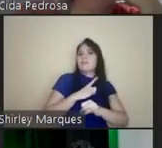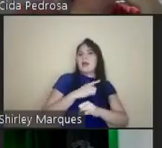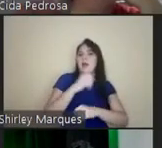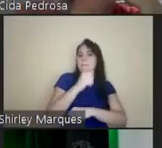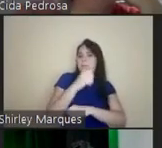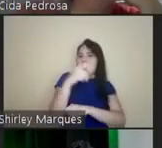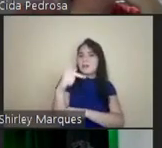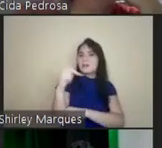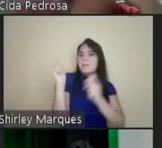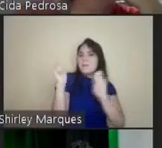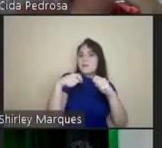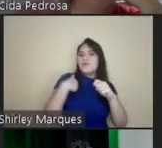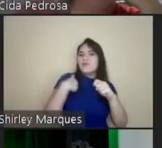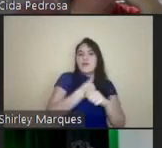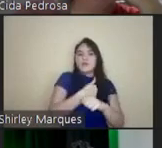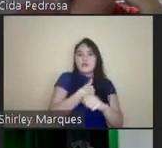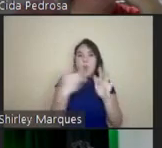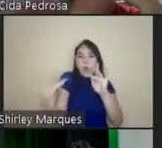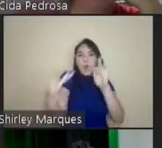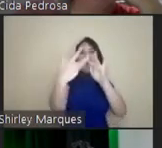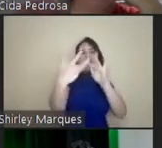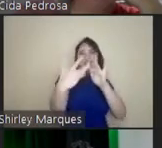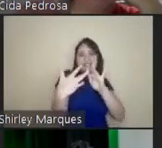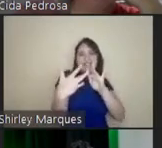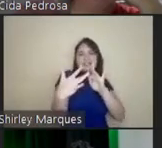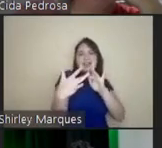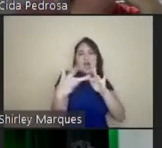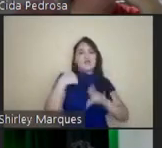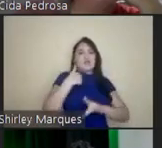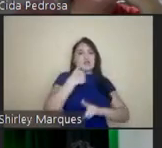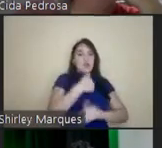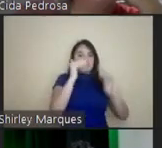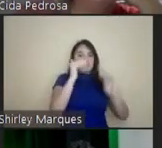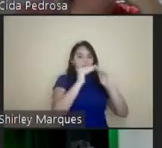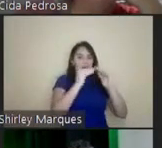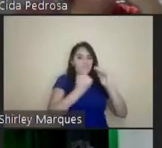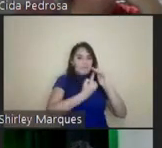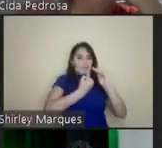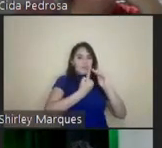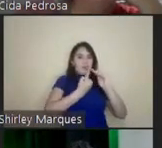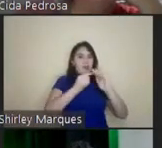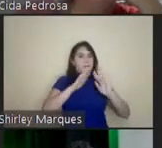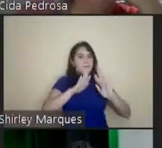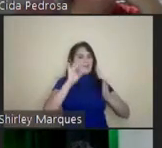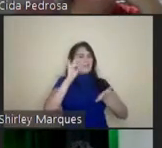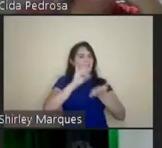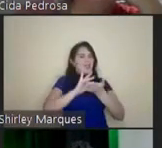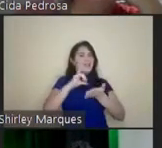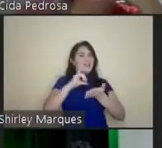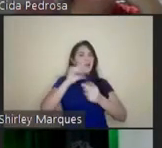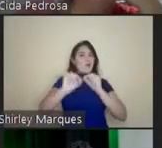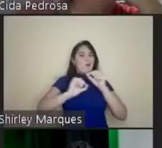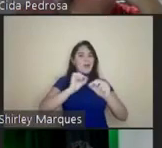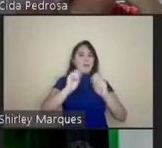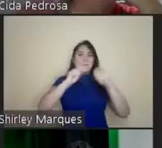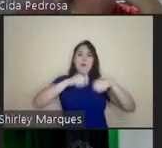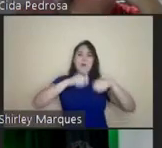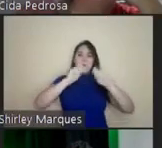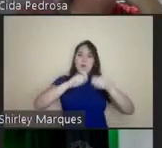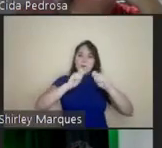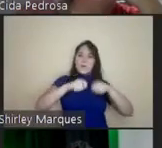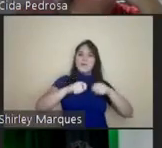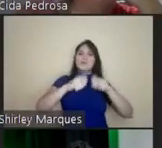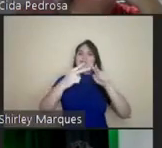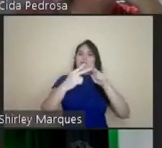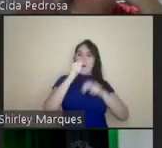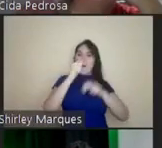alguma maneira, se conectar. A gente fica isolado, mas nem tanto, né? Na real, a gente tem esses programas,